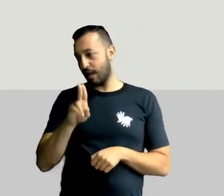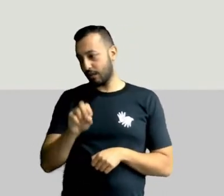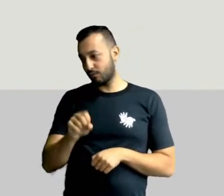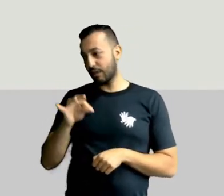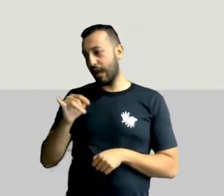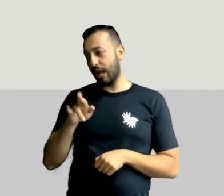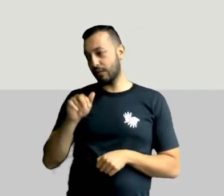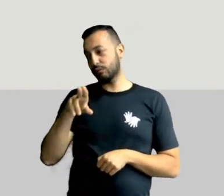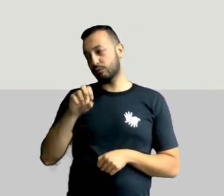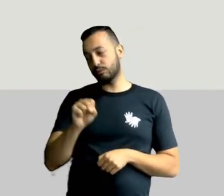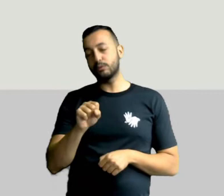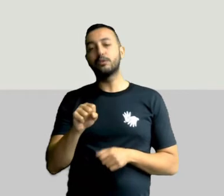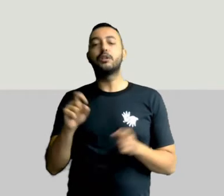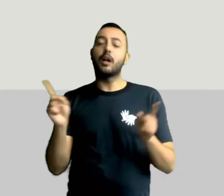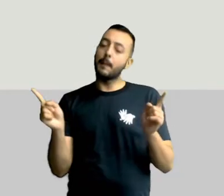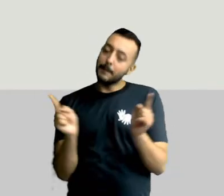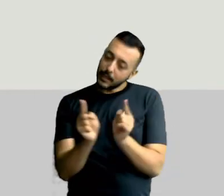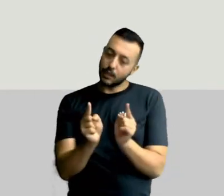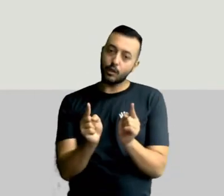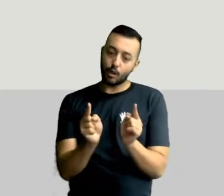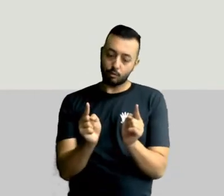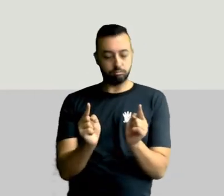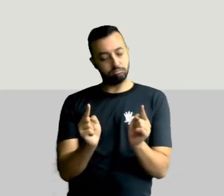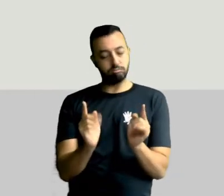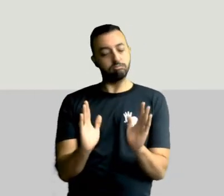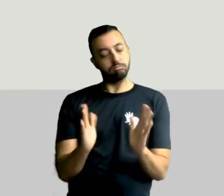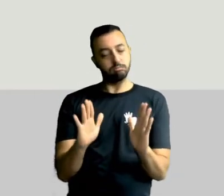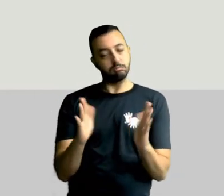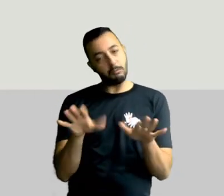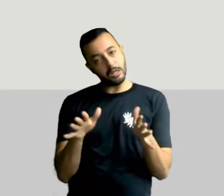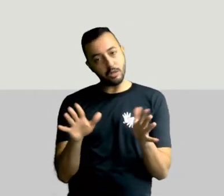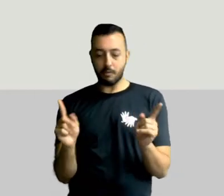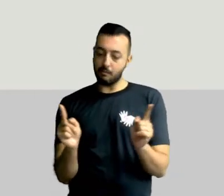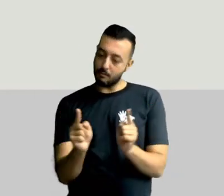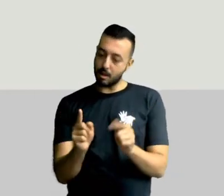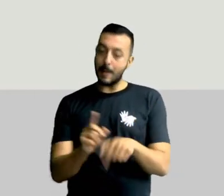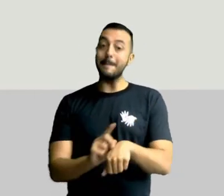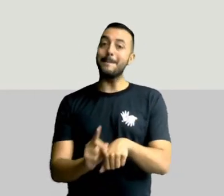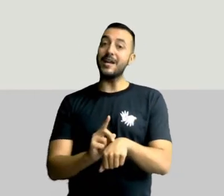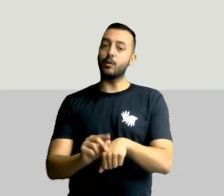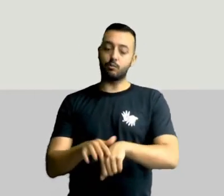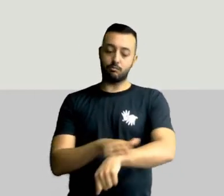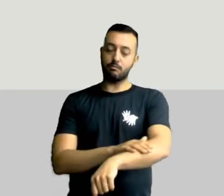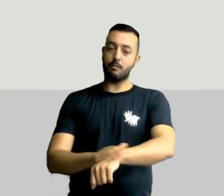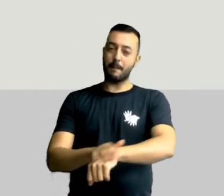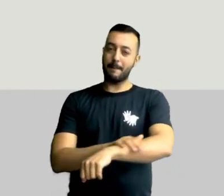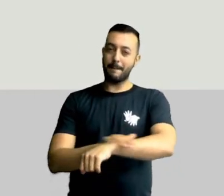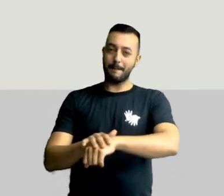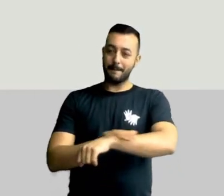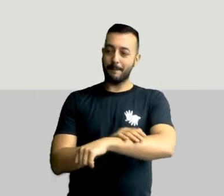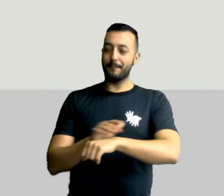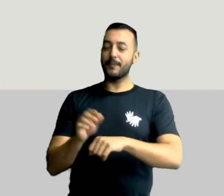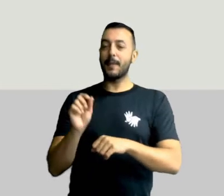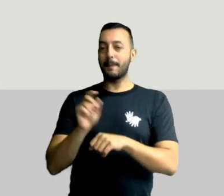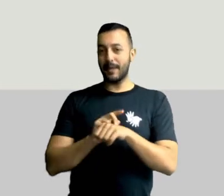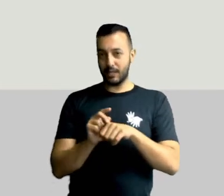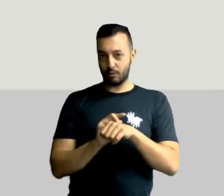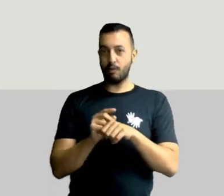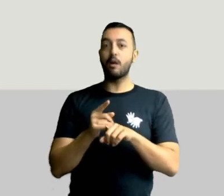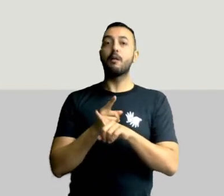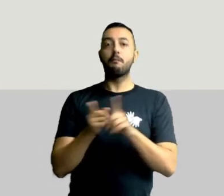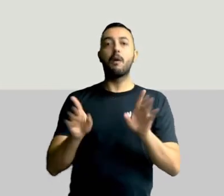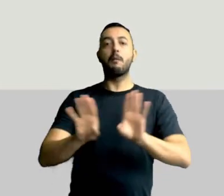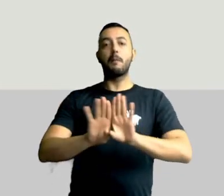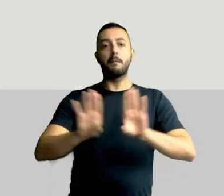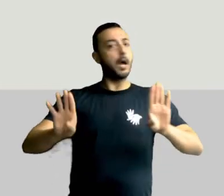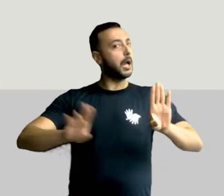tamanho de um gabiru também, é enorme. Ele já possui a coloração da pelagem mais preta. Ele costuma escalar, ele escala bem em